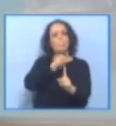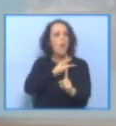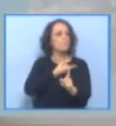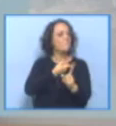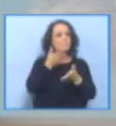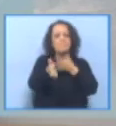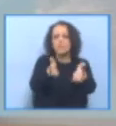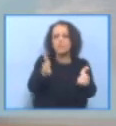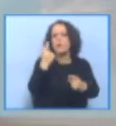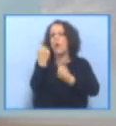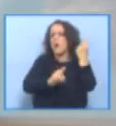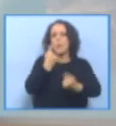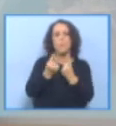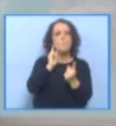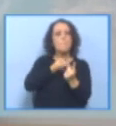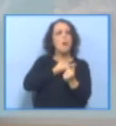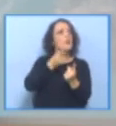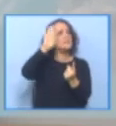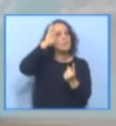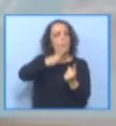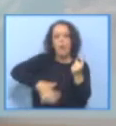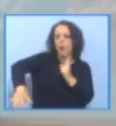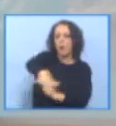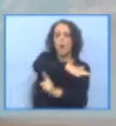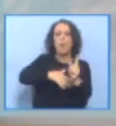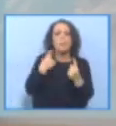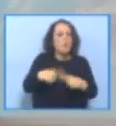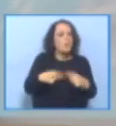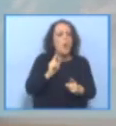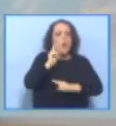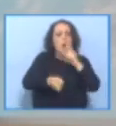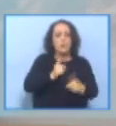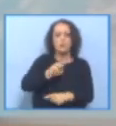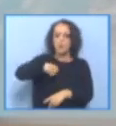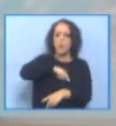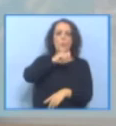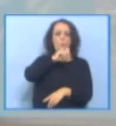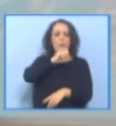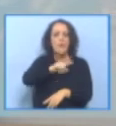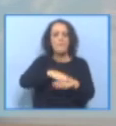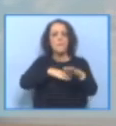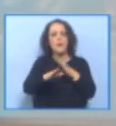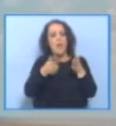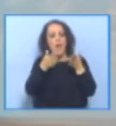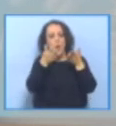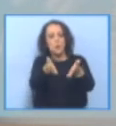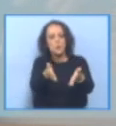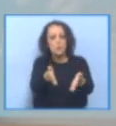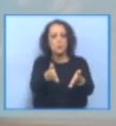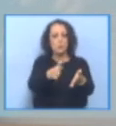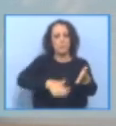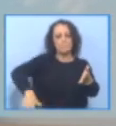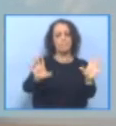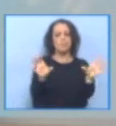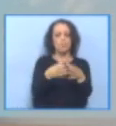comunidade, nós vamos ter que ter noção do que é que se passa à nossa volta e ter noção do que é que nós podemos fazer para ajudar a nossa